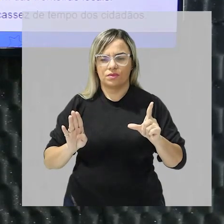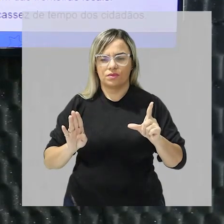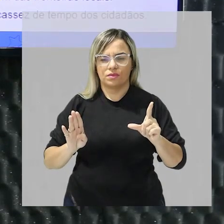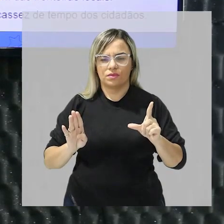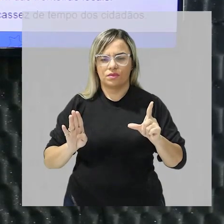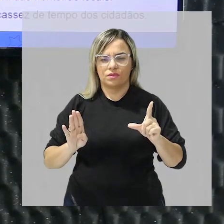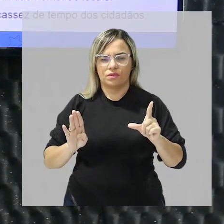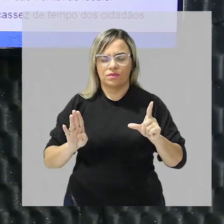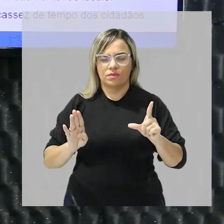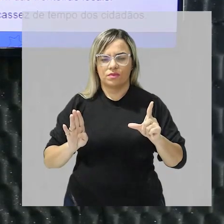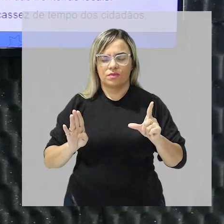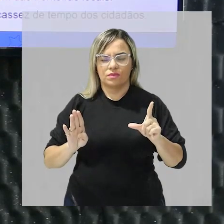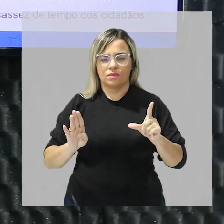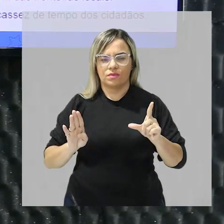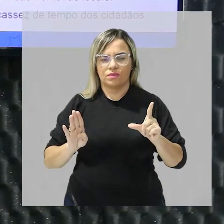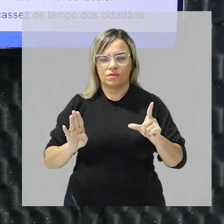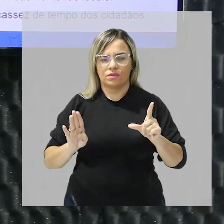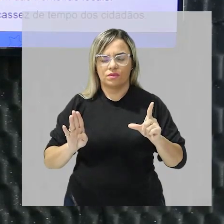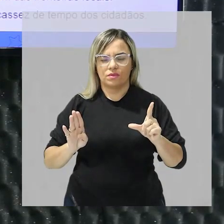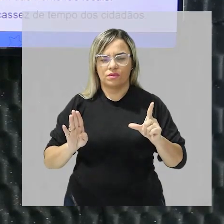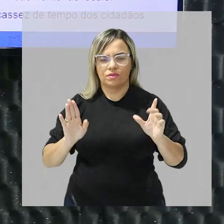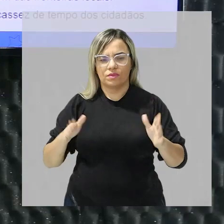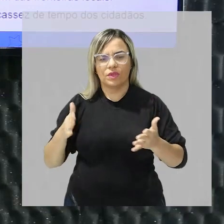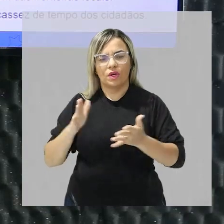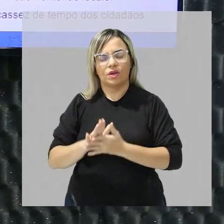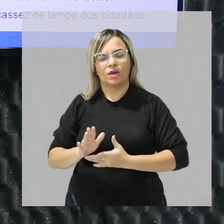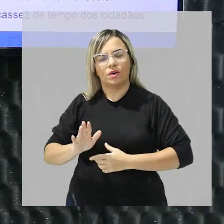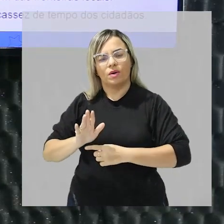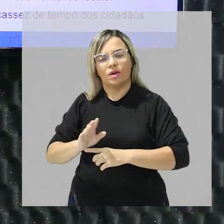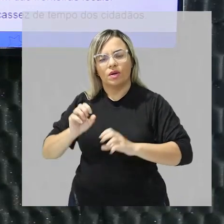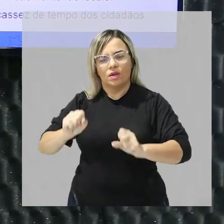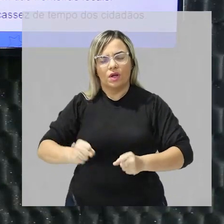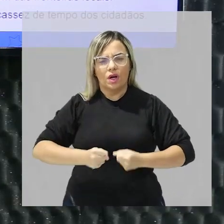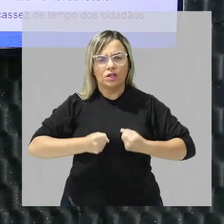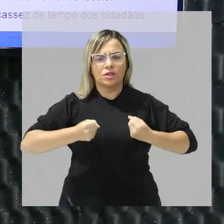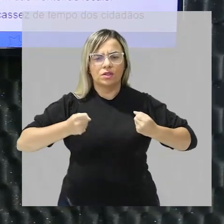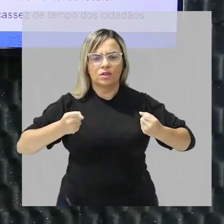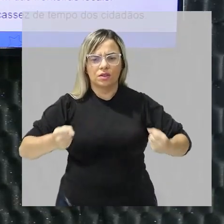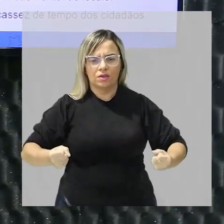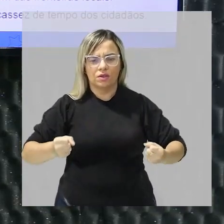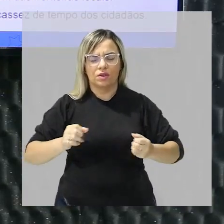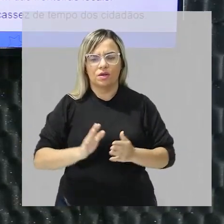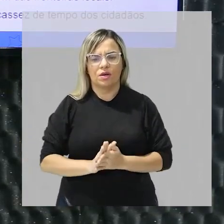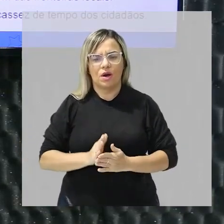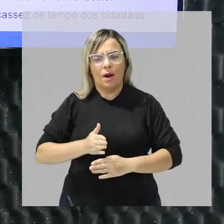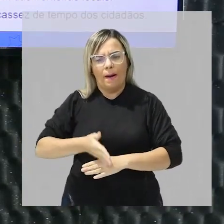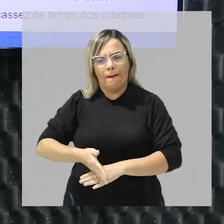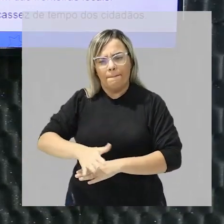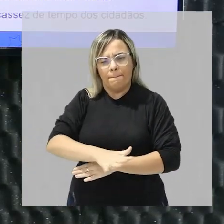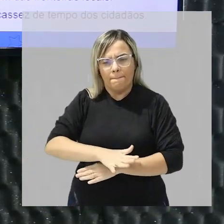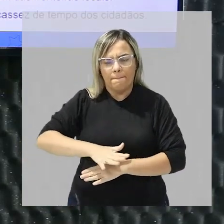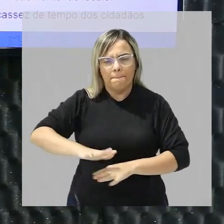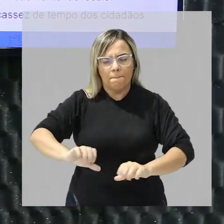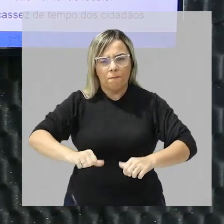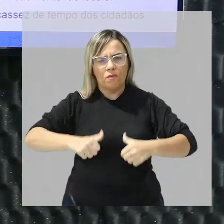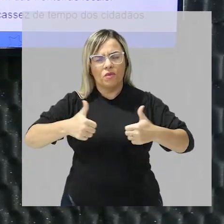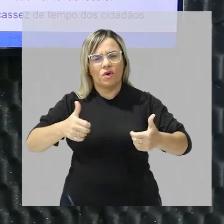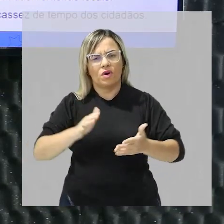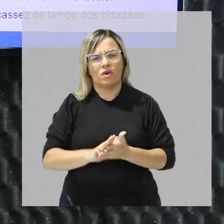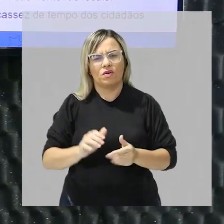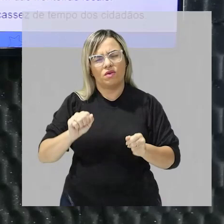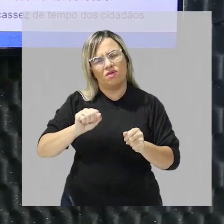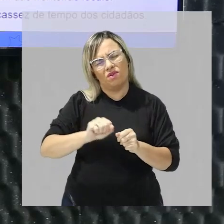participação qualificada. Reforçar a possibilidade de maior participação qualificada. Faz